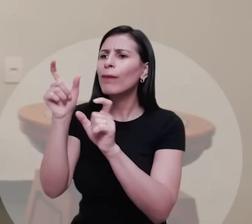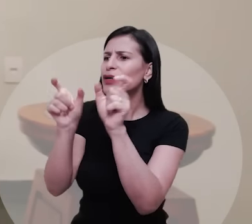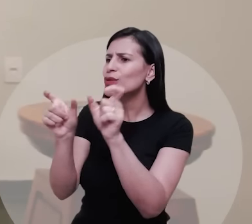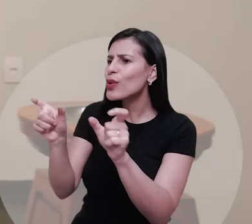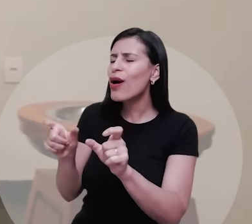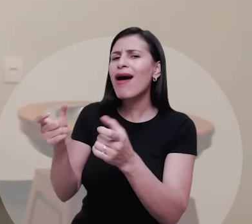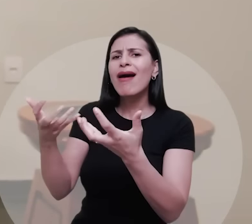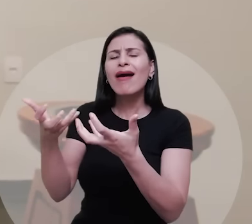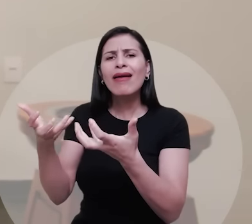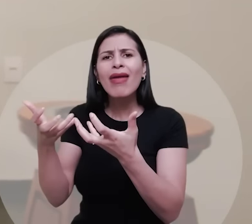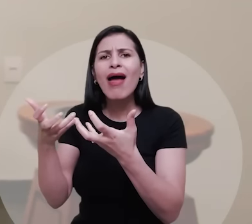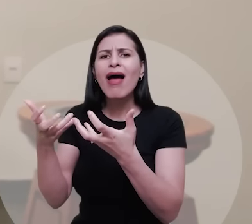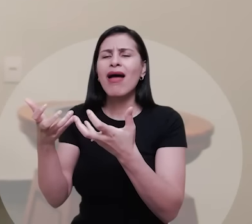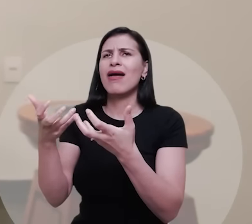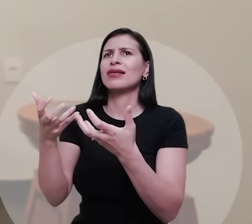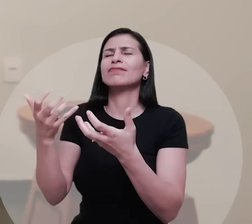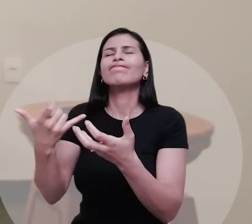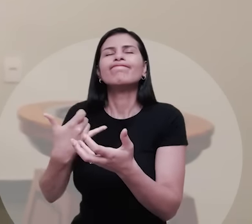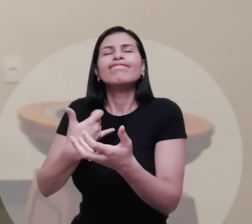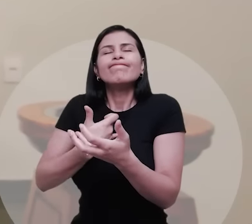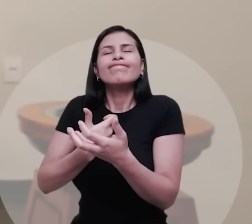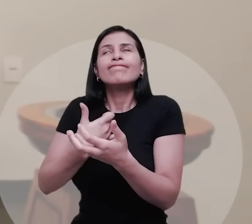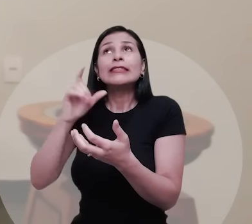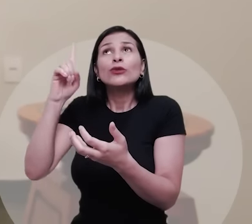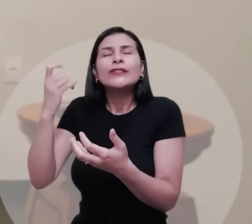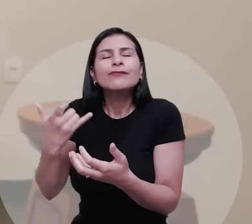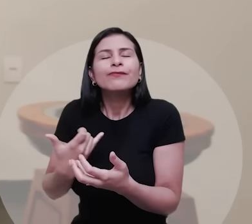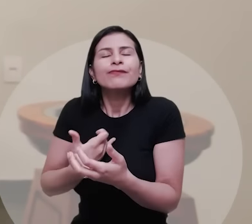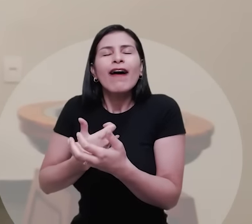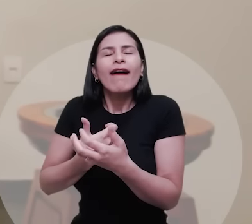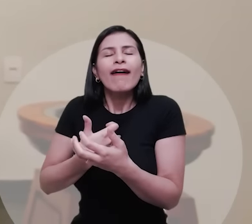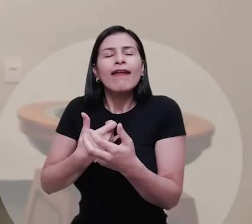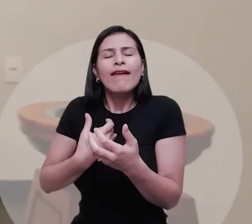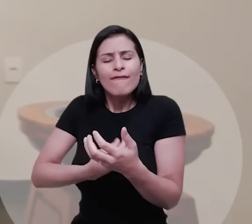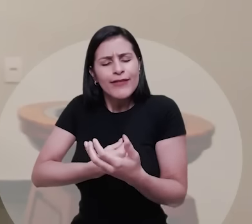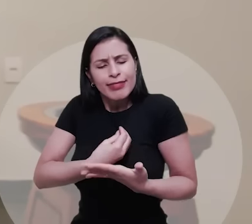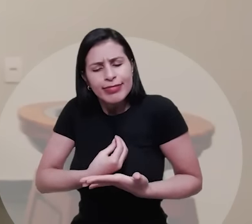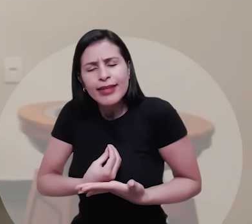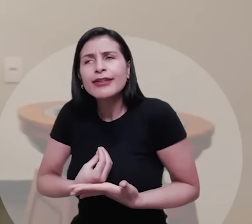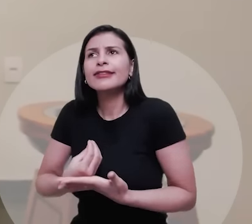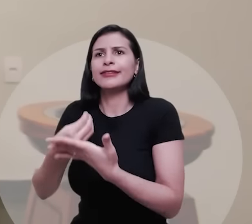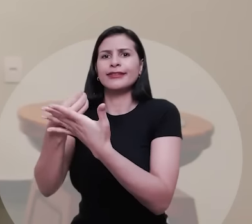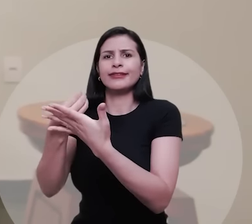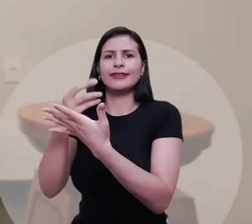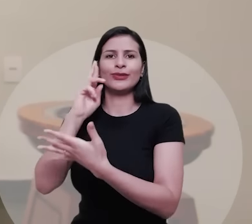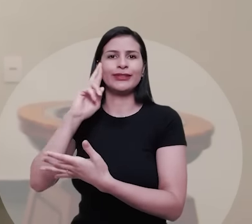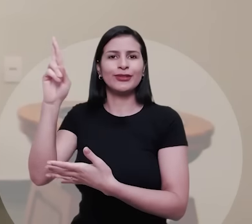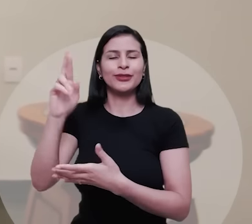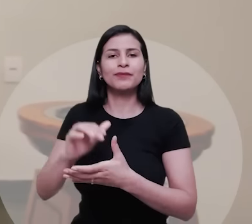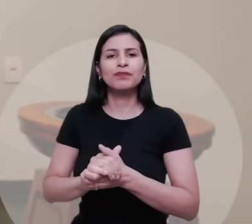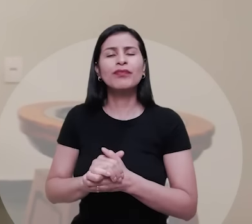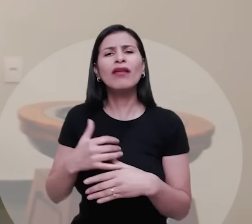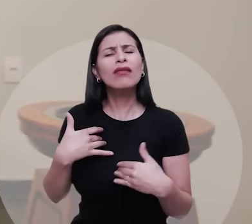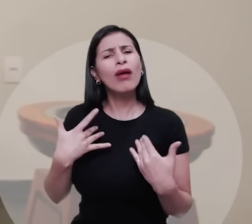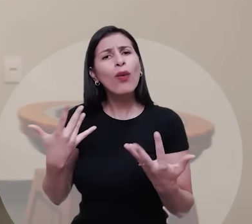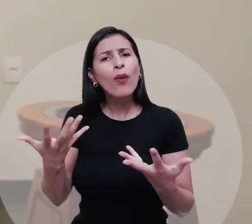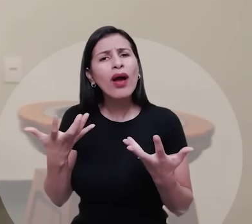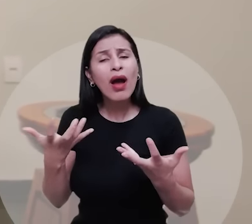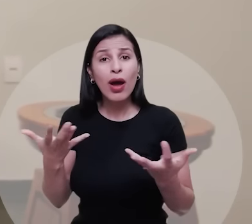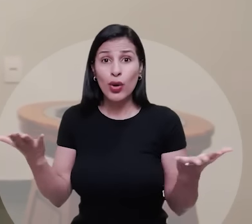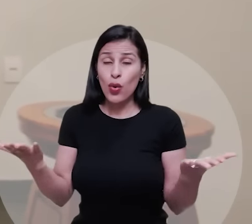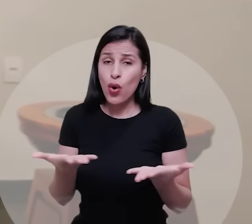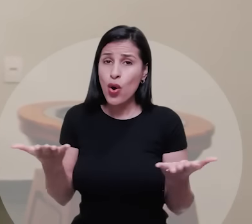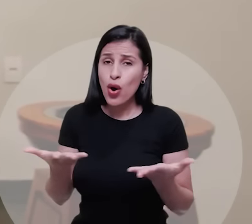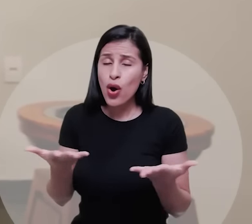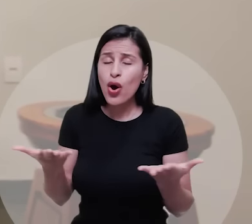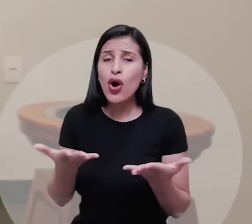dedicar a sua vida ao Senhor. E eu quero fazer uma provocação para vocês nesse dia.